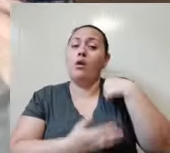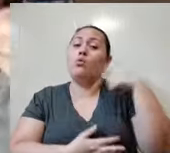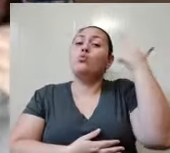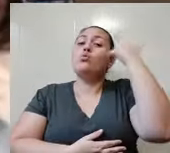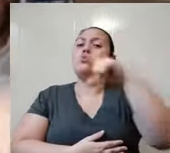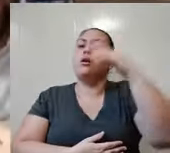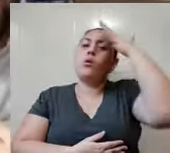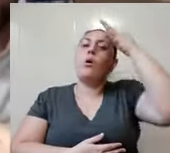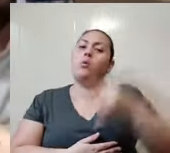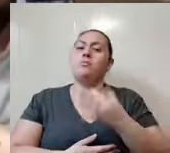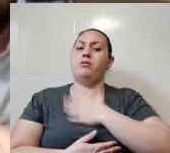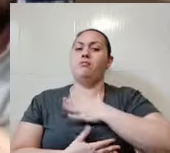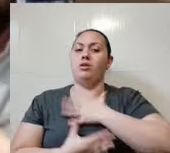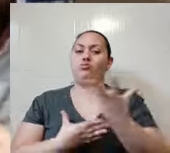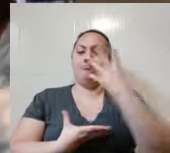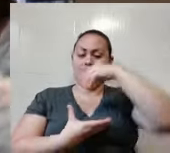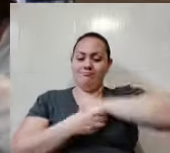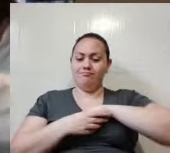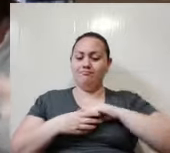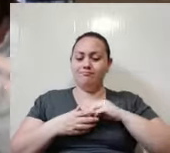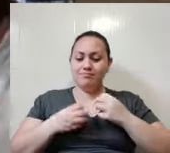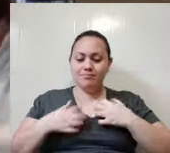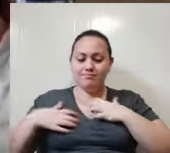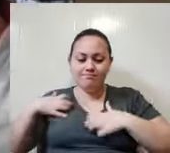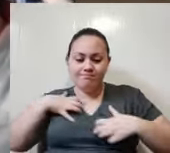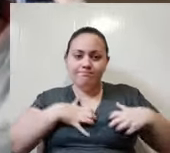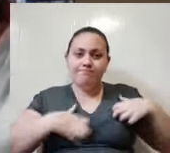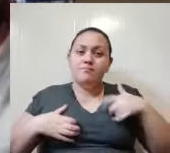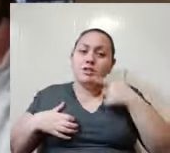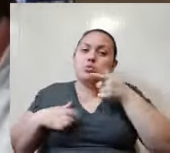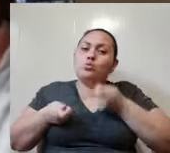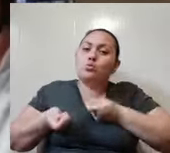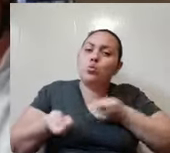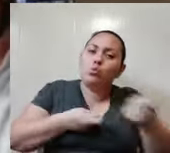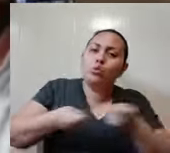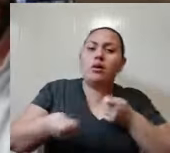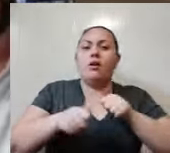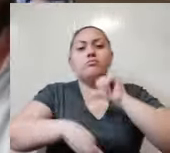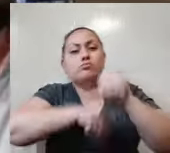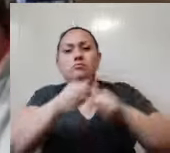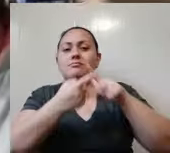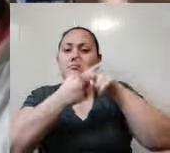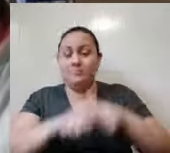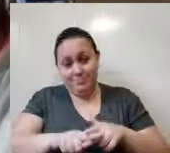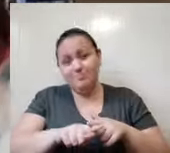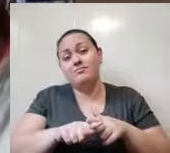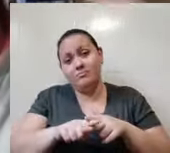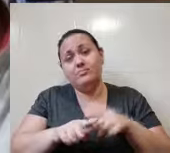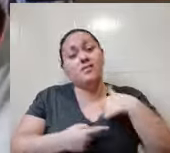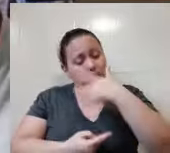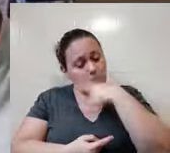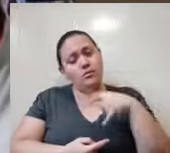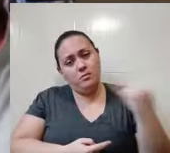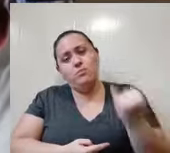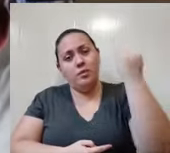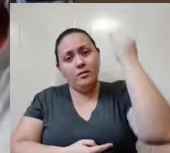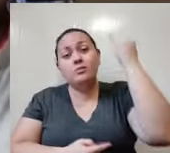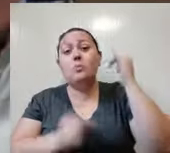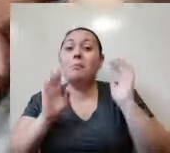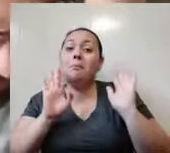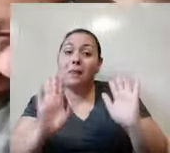permite sentir uma emoção, a gente consegue entender o que ela está querendo dizer pra gente e a gente pode fazer algo em relação a